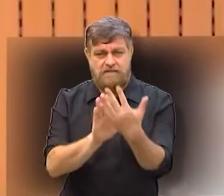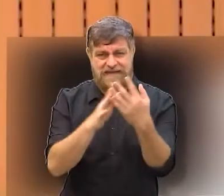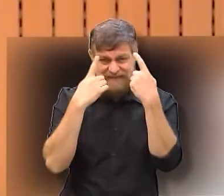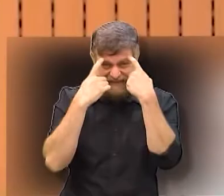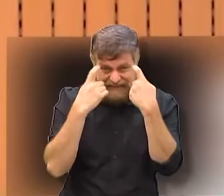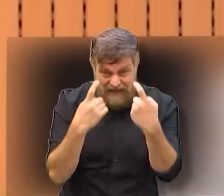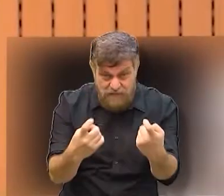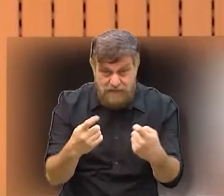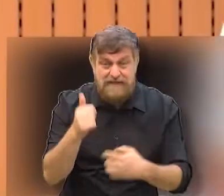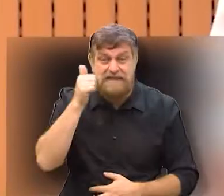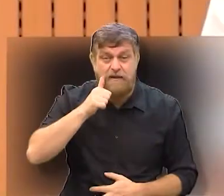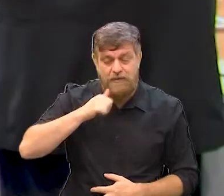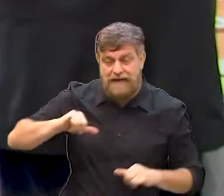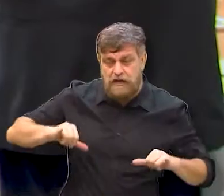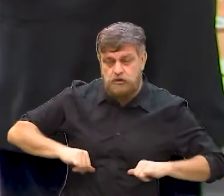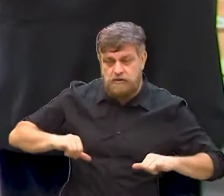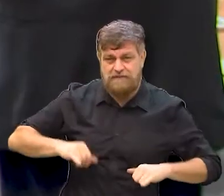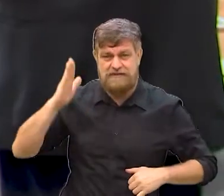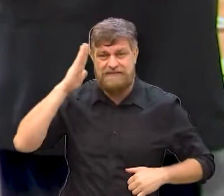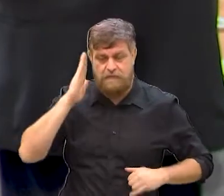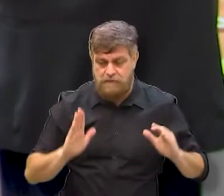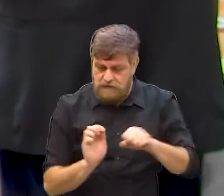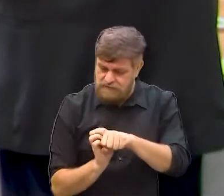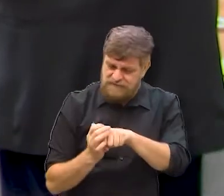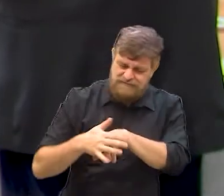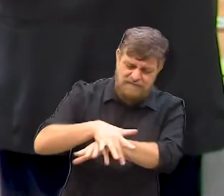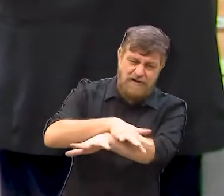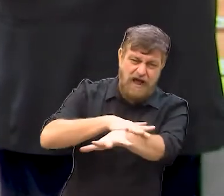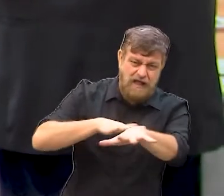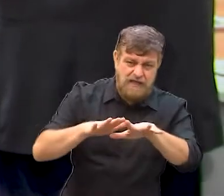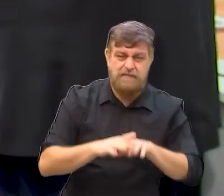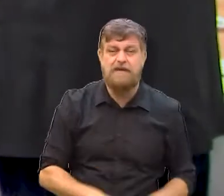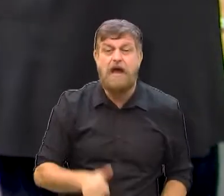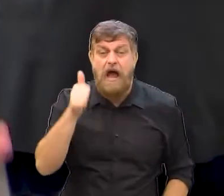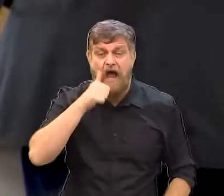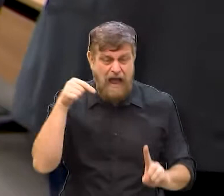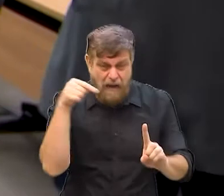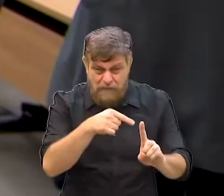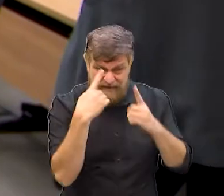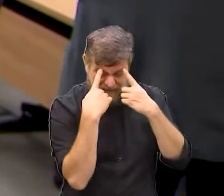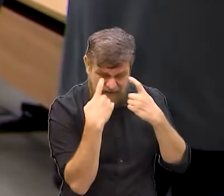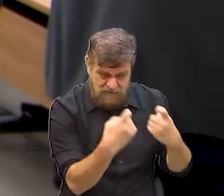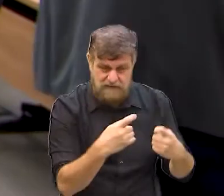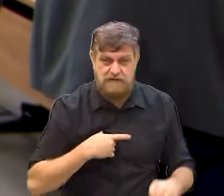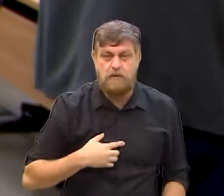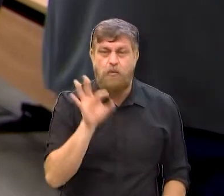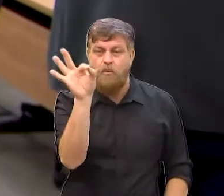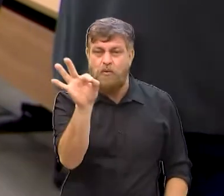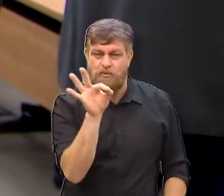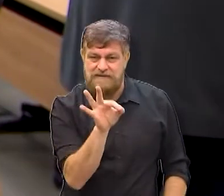à violência contra a mulher em Campinas. A gente sabe que na pandemia a situação da violência contra a mulher,